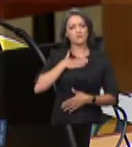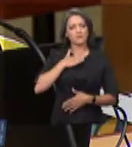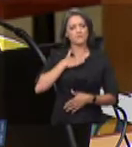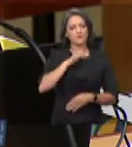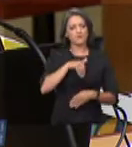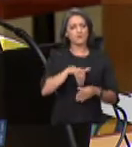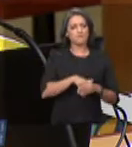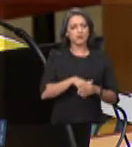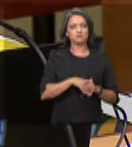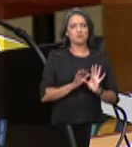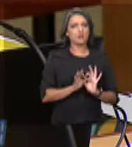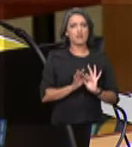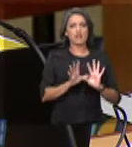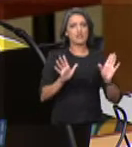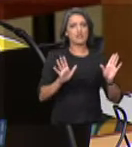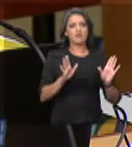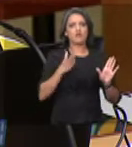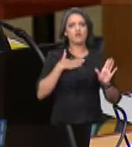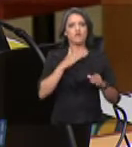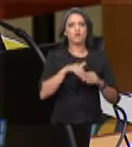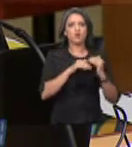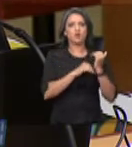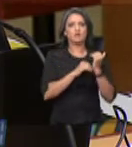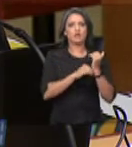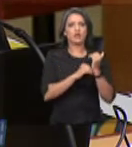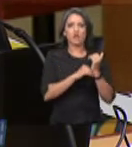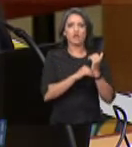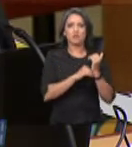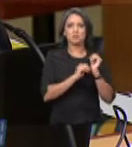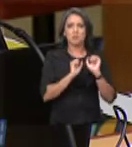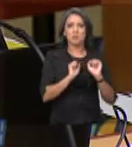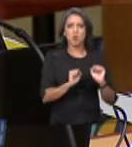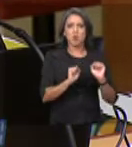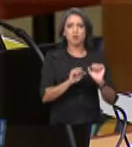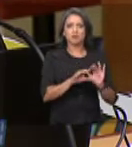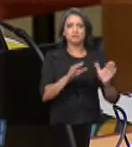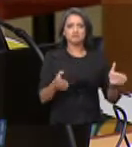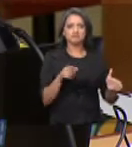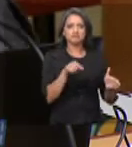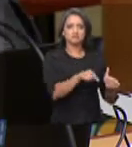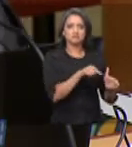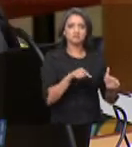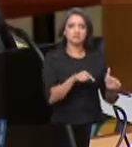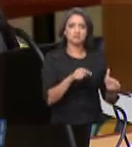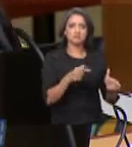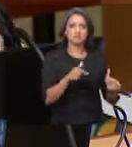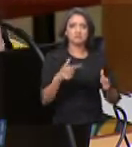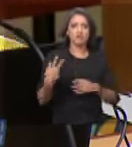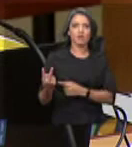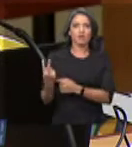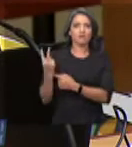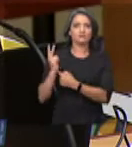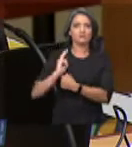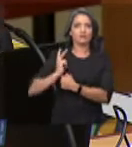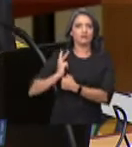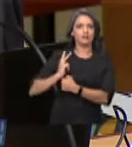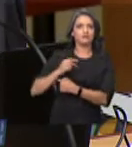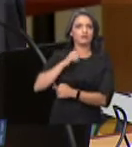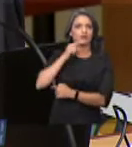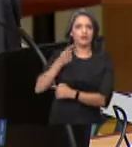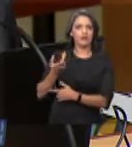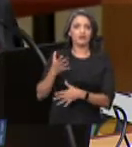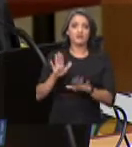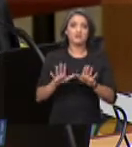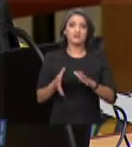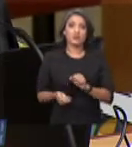da Liberdade do seu voto em virtude do sigilo sabemos nós é que por vários motivos às vezes